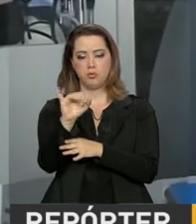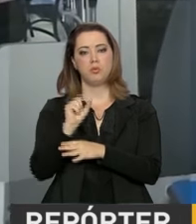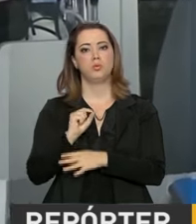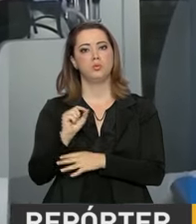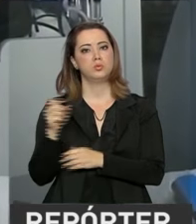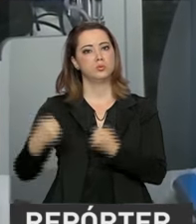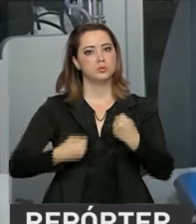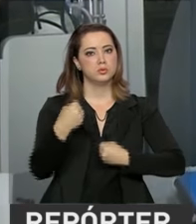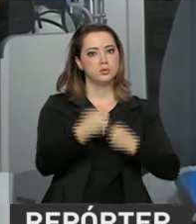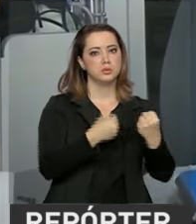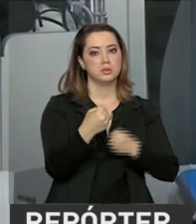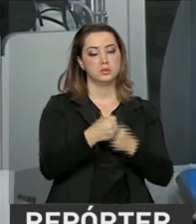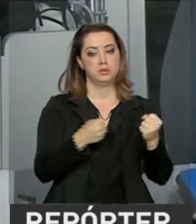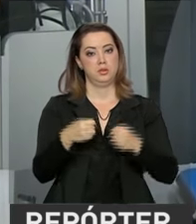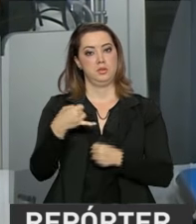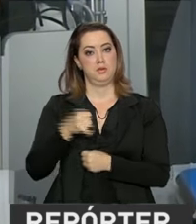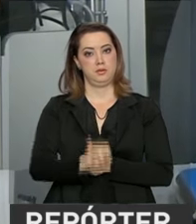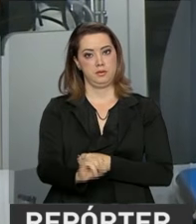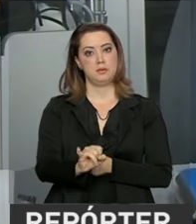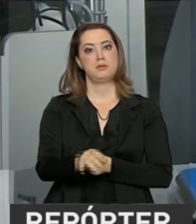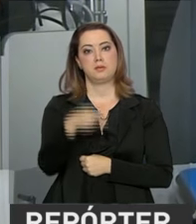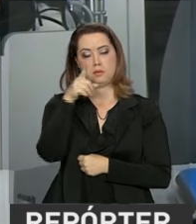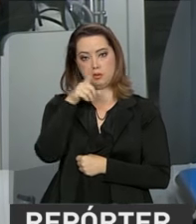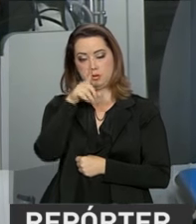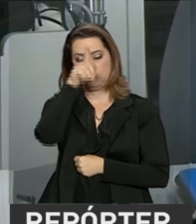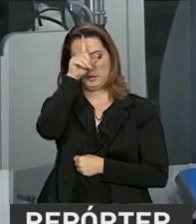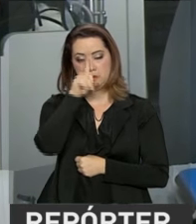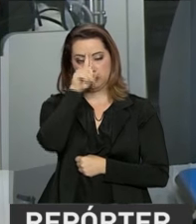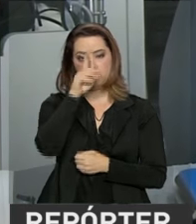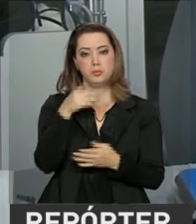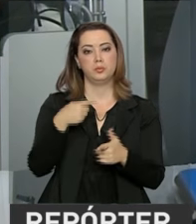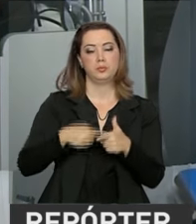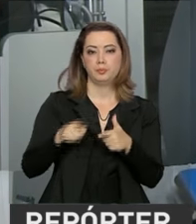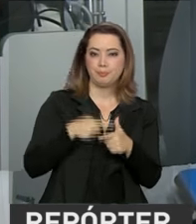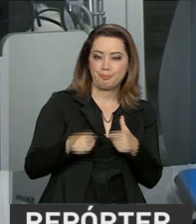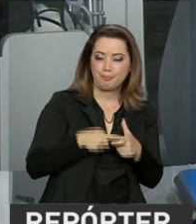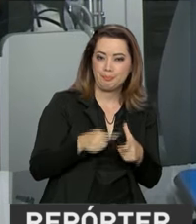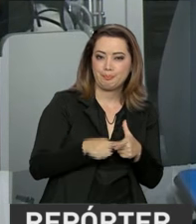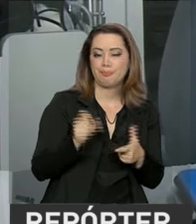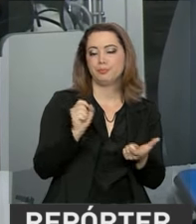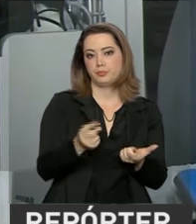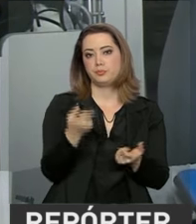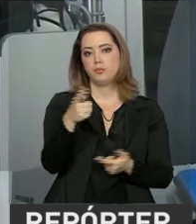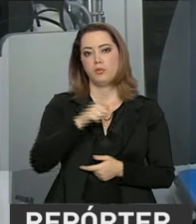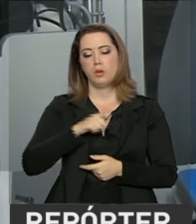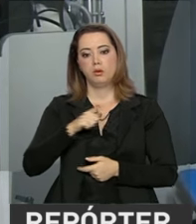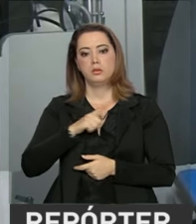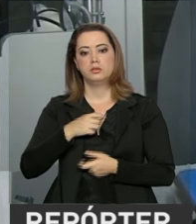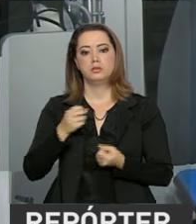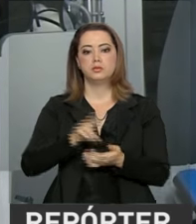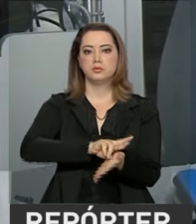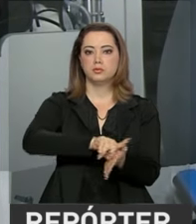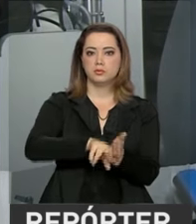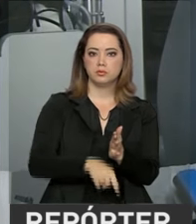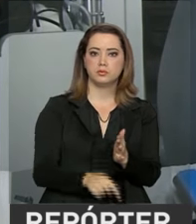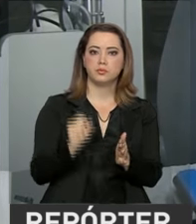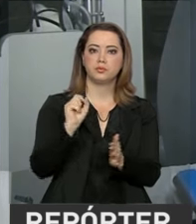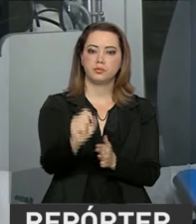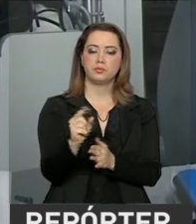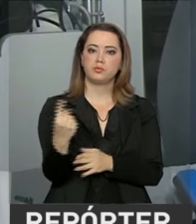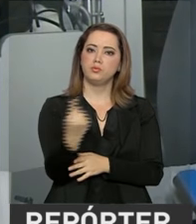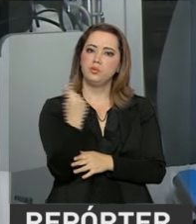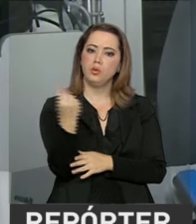casos mais graves. Quem precisar de socorro durante as Olimpíadas vai contar com equipamentos de ponta. Uma das